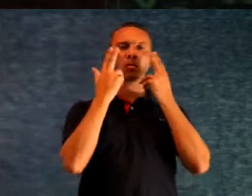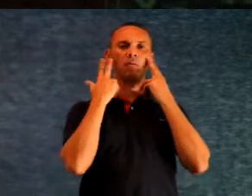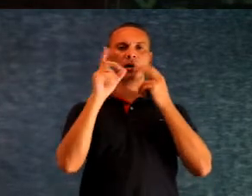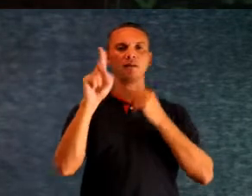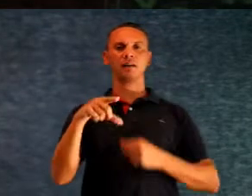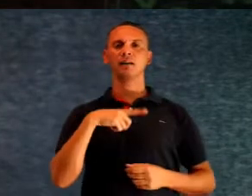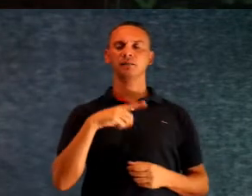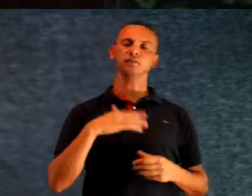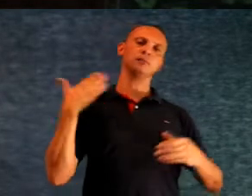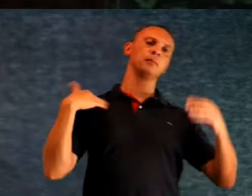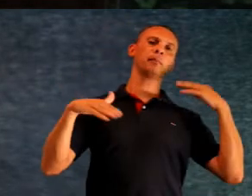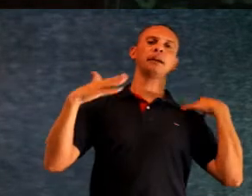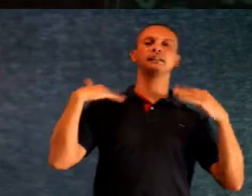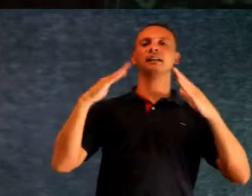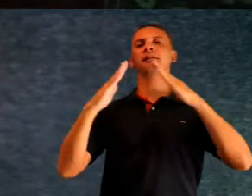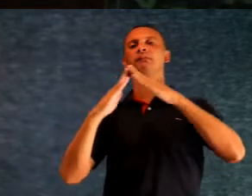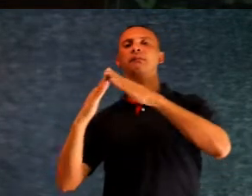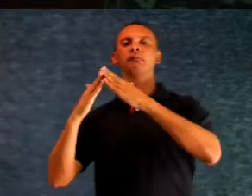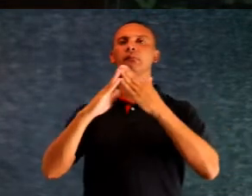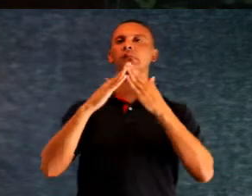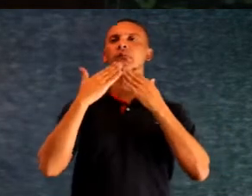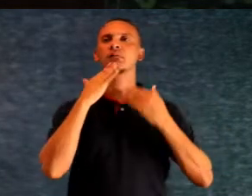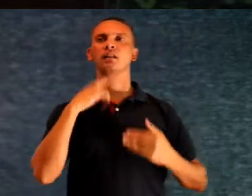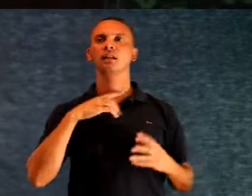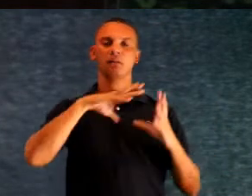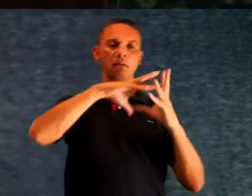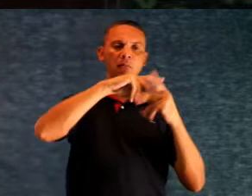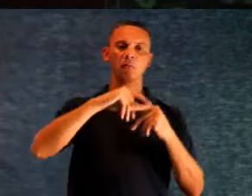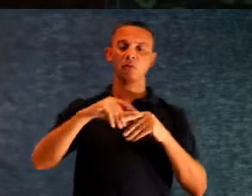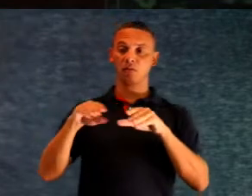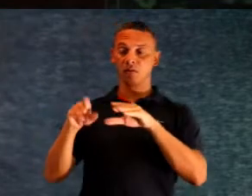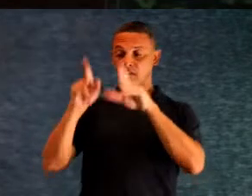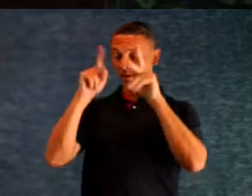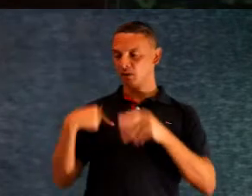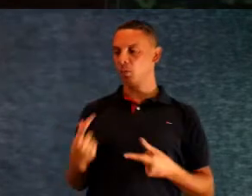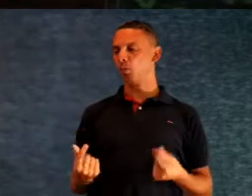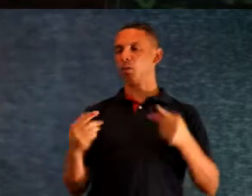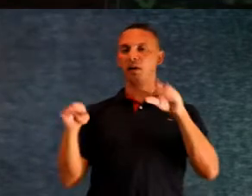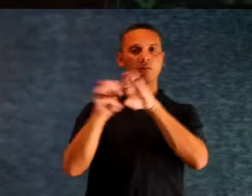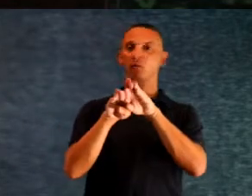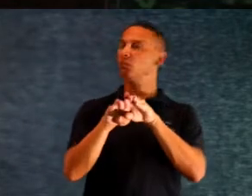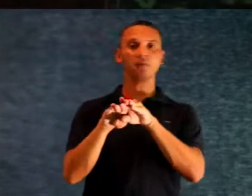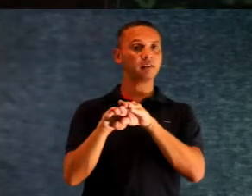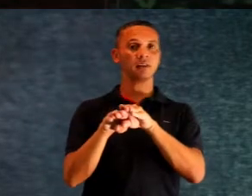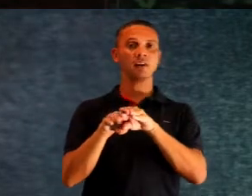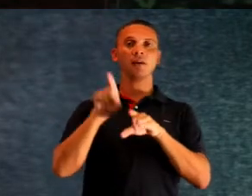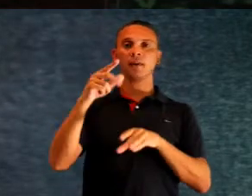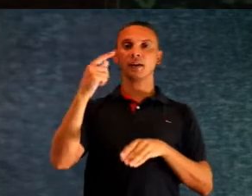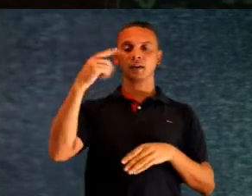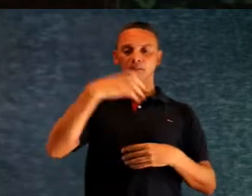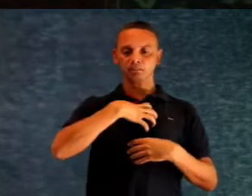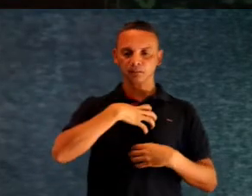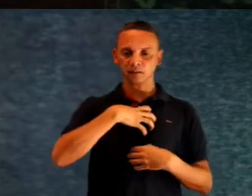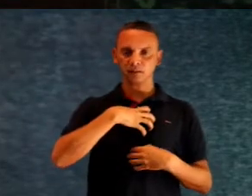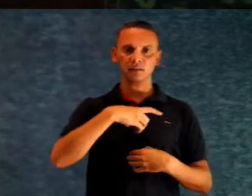eram sábias lições que o pai dava à jovem filha. Continua ela. Também criávamos